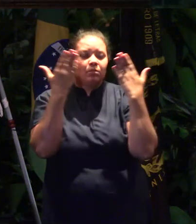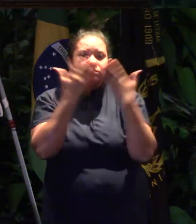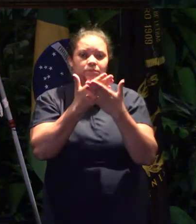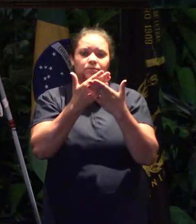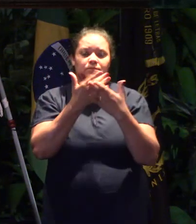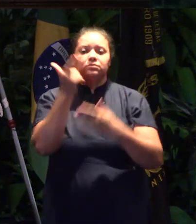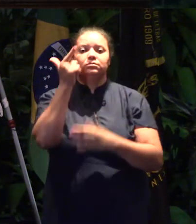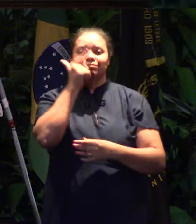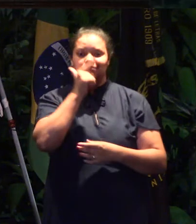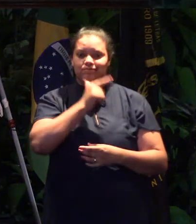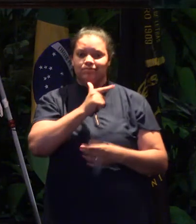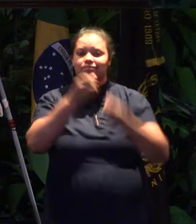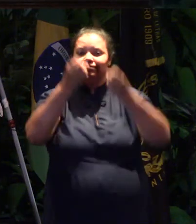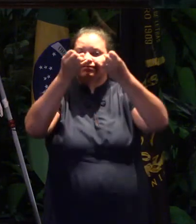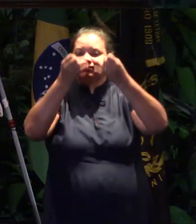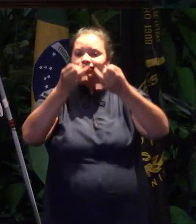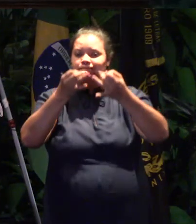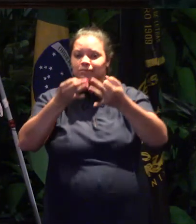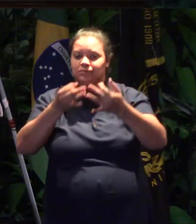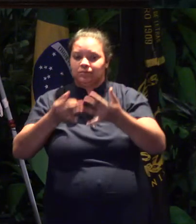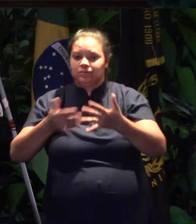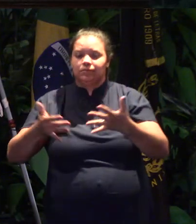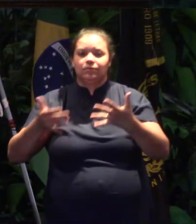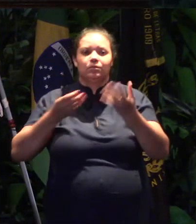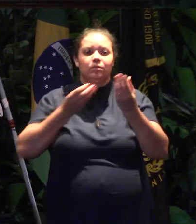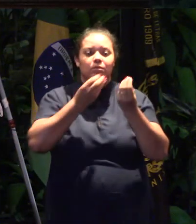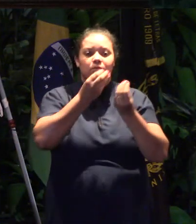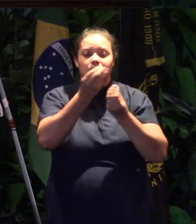fazer descrições excelentes